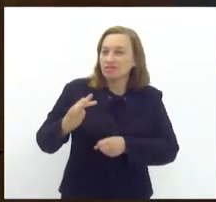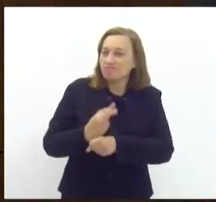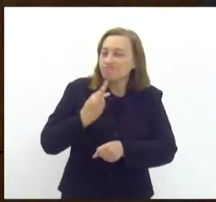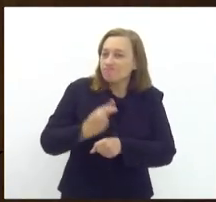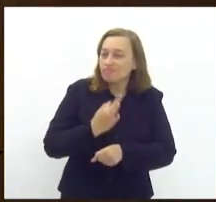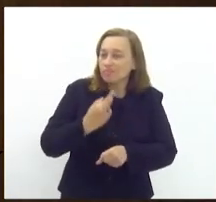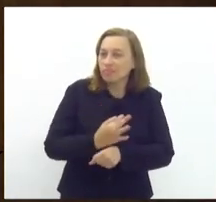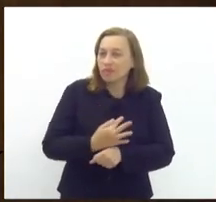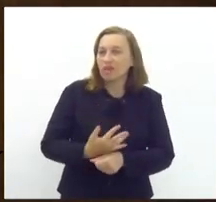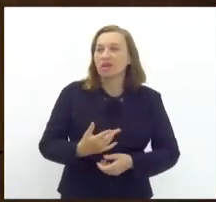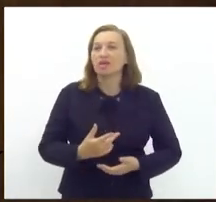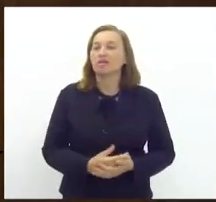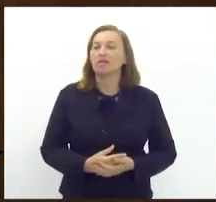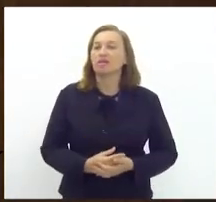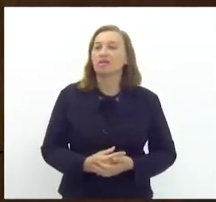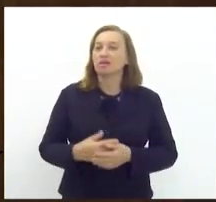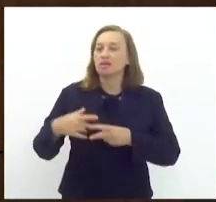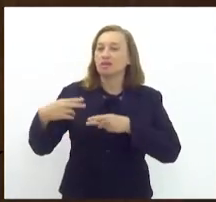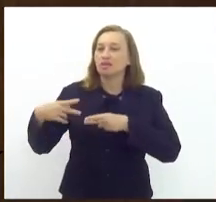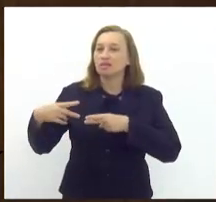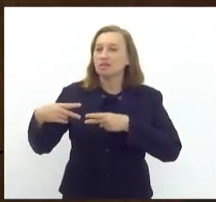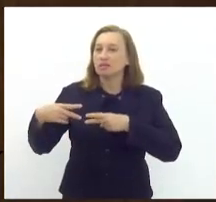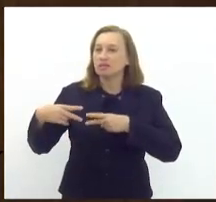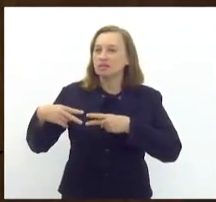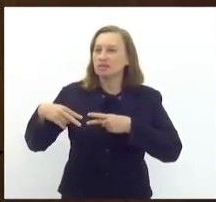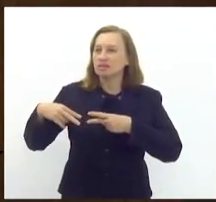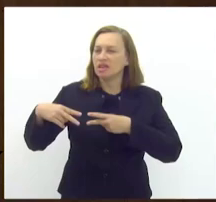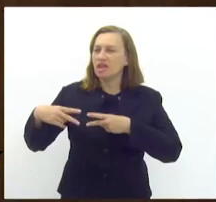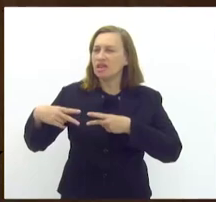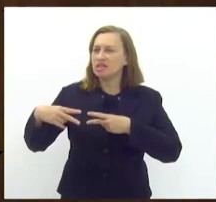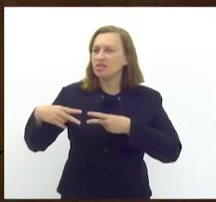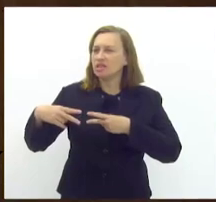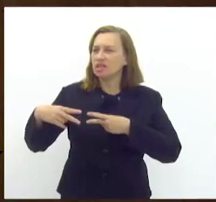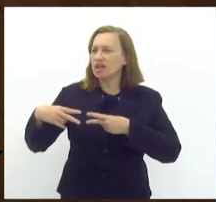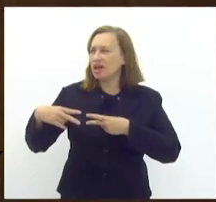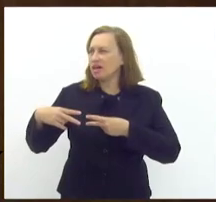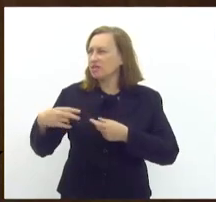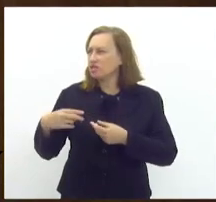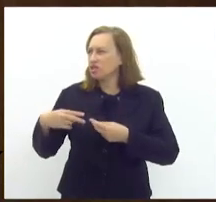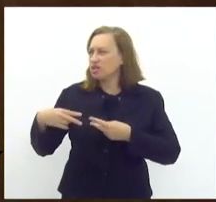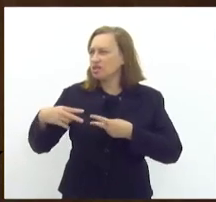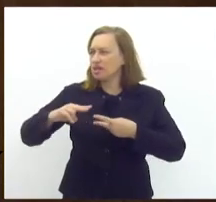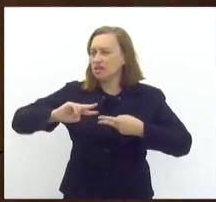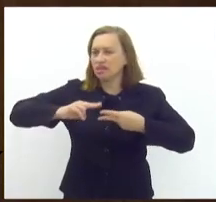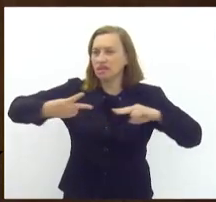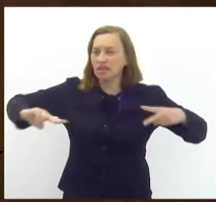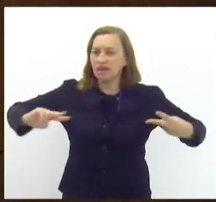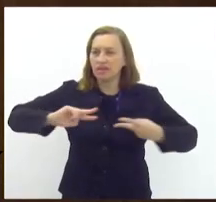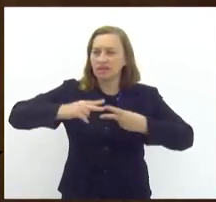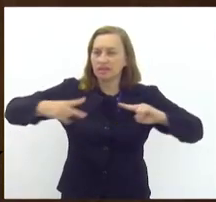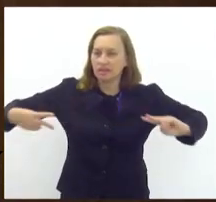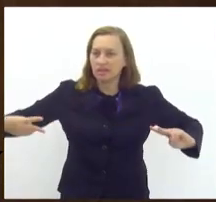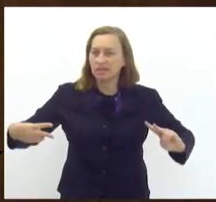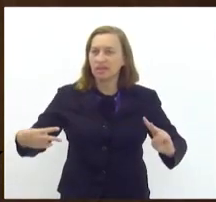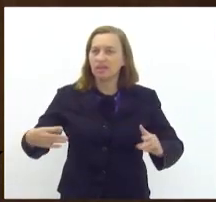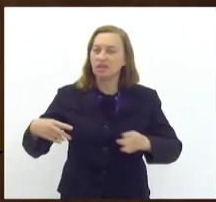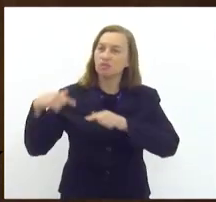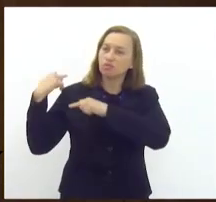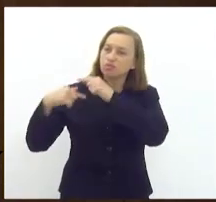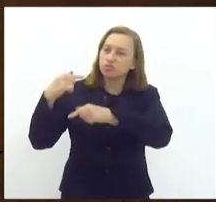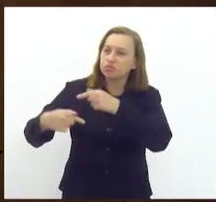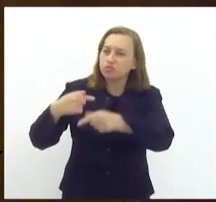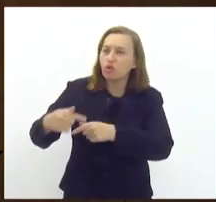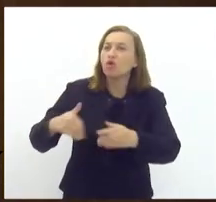pelo DNA que carrega pela sua ancestralidade todos